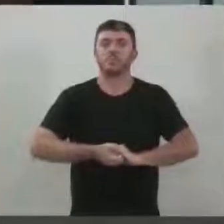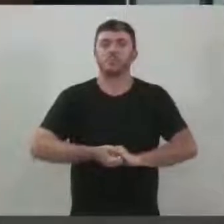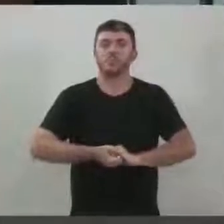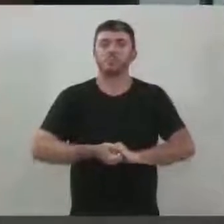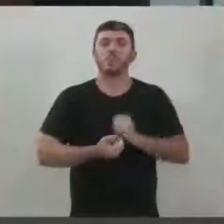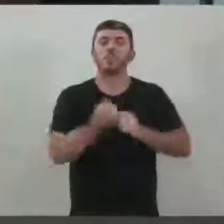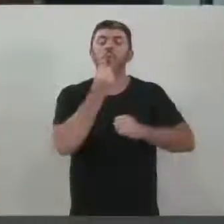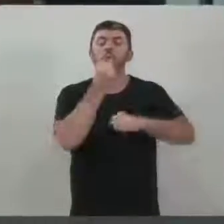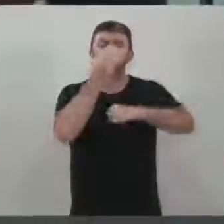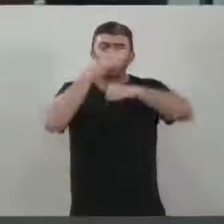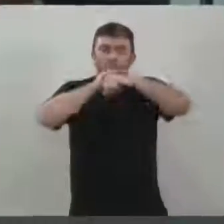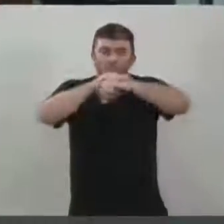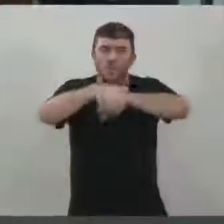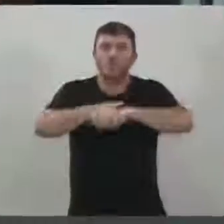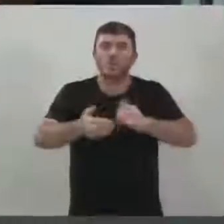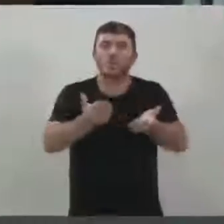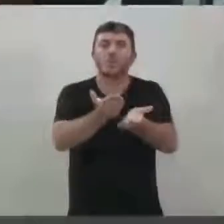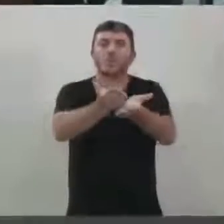Boa noite a todos.